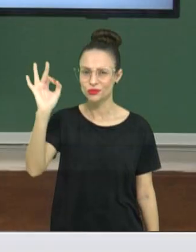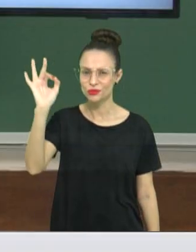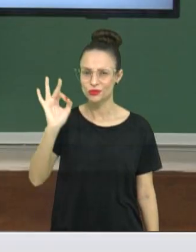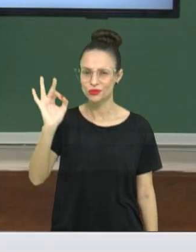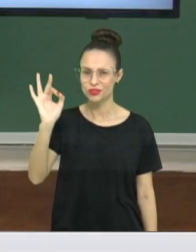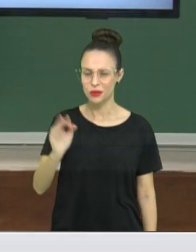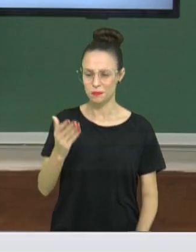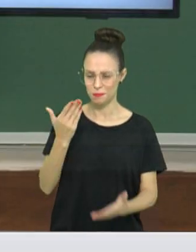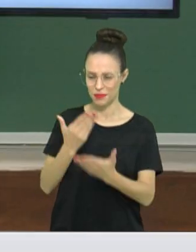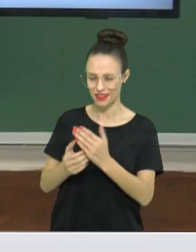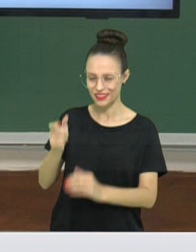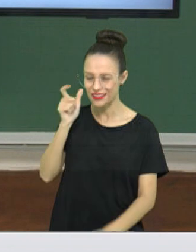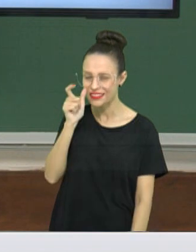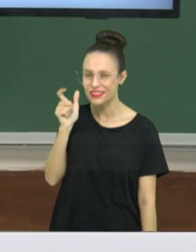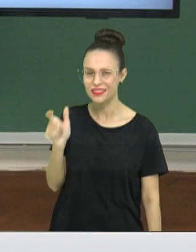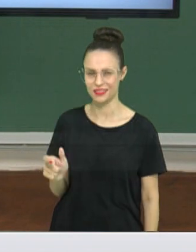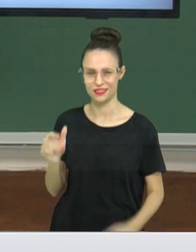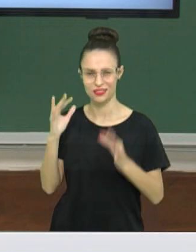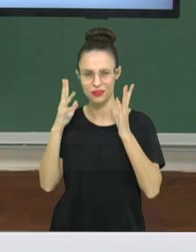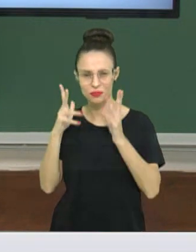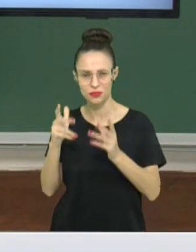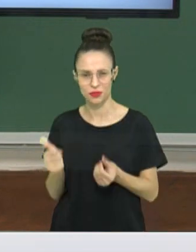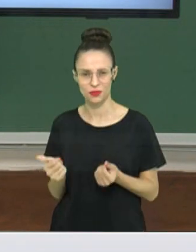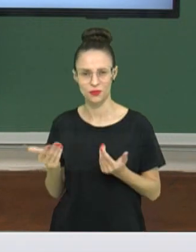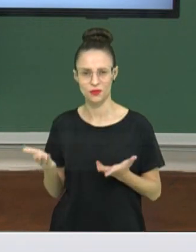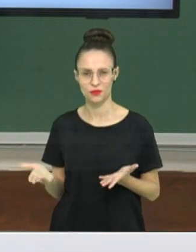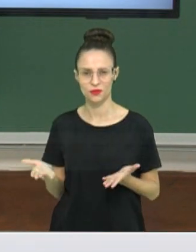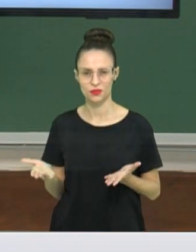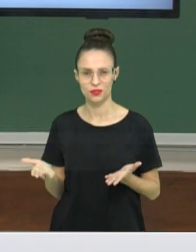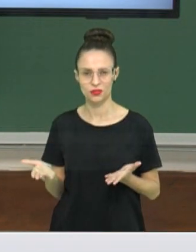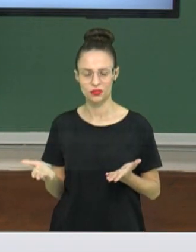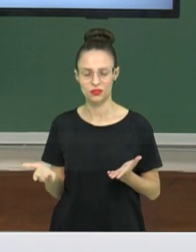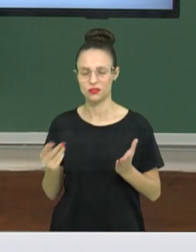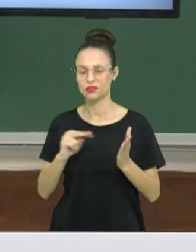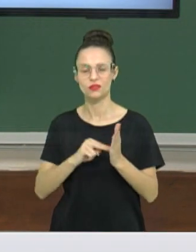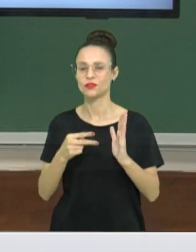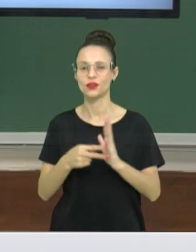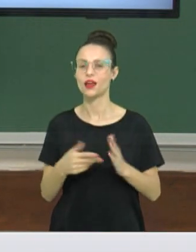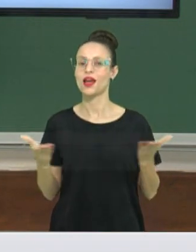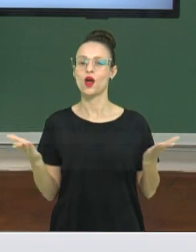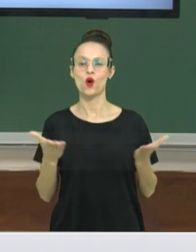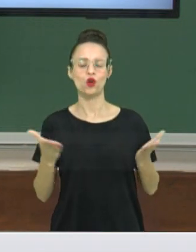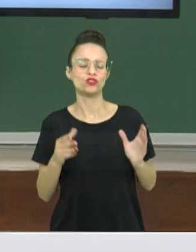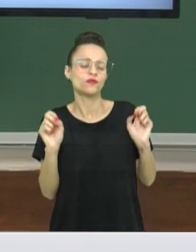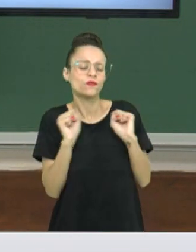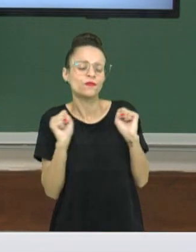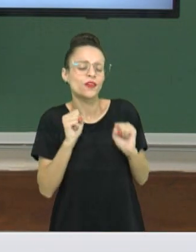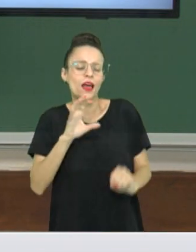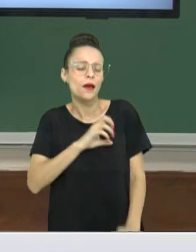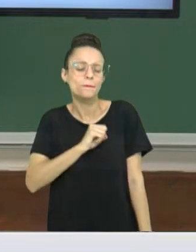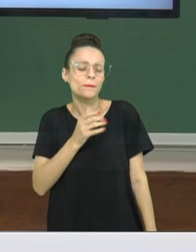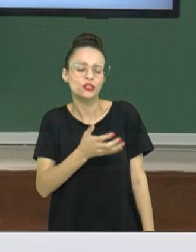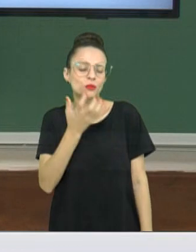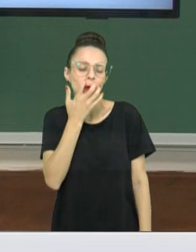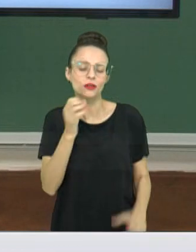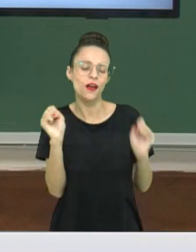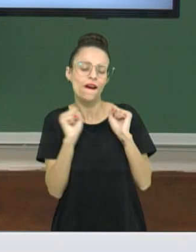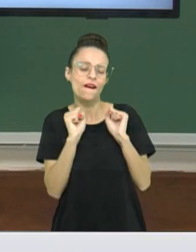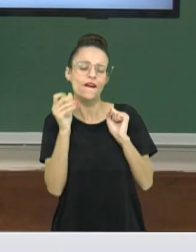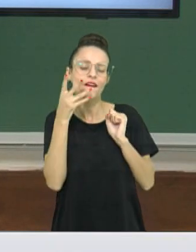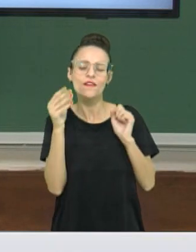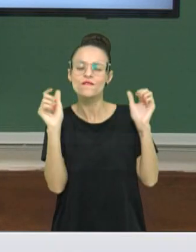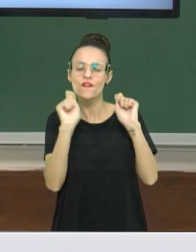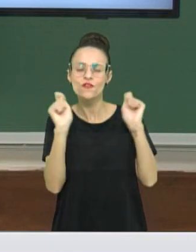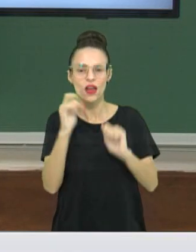11% de perda de interesse pelo animal. Ou seja, hoje eu estou apaixonado por um cachorrinho, por um gatinho,